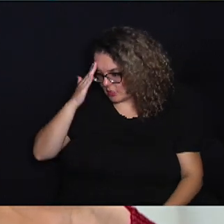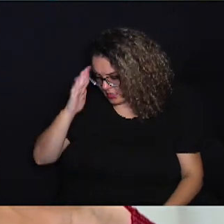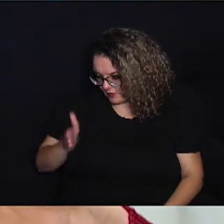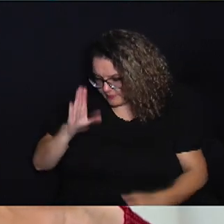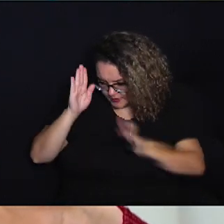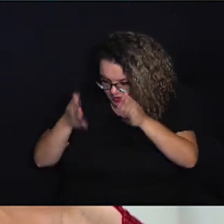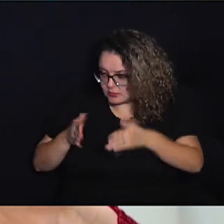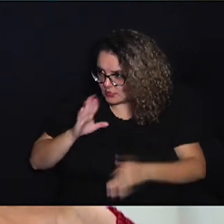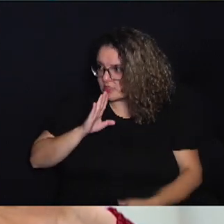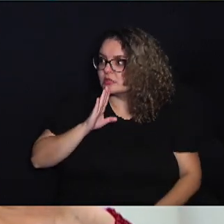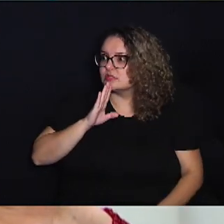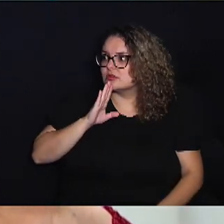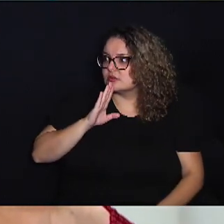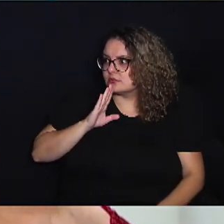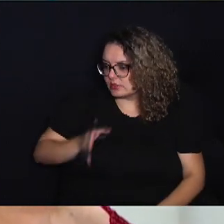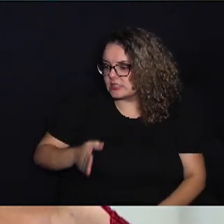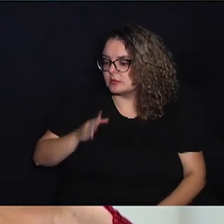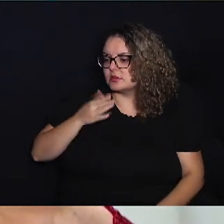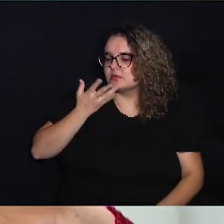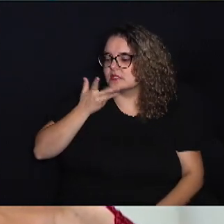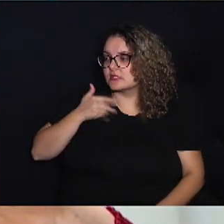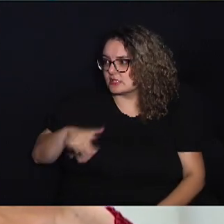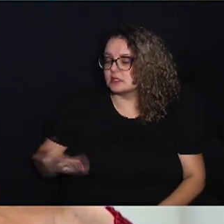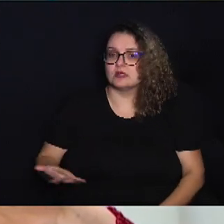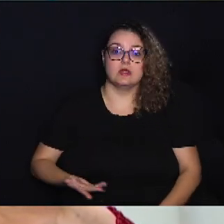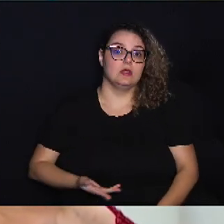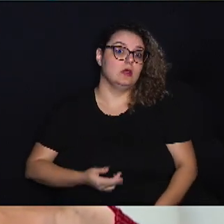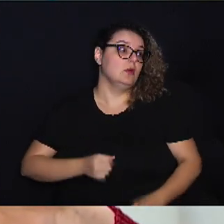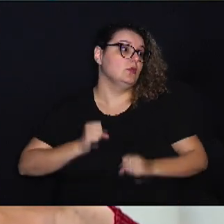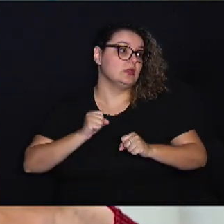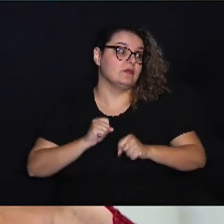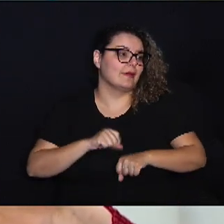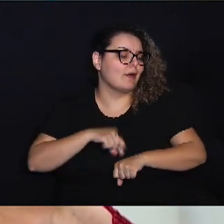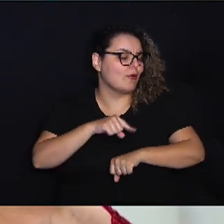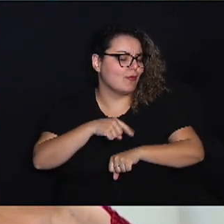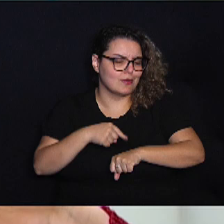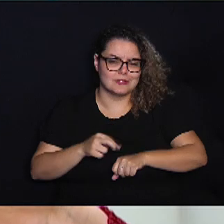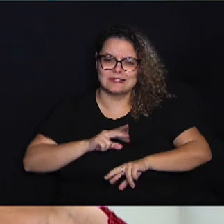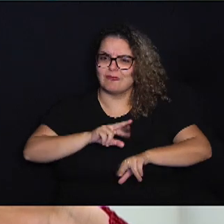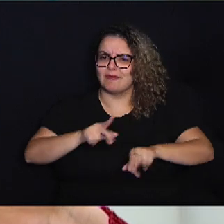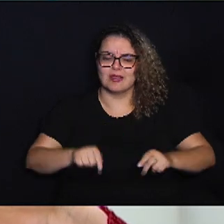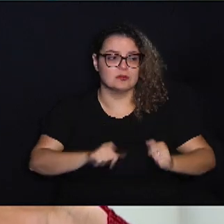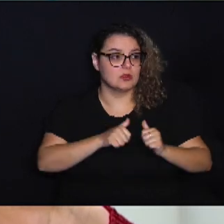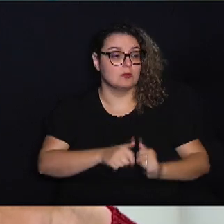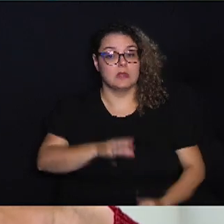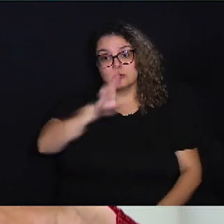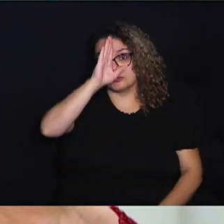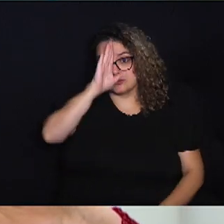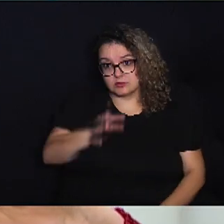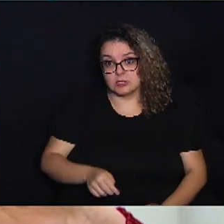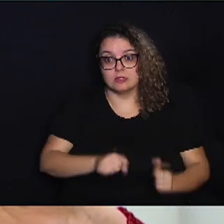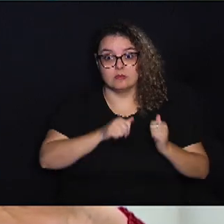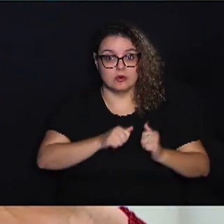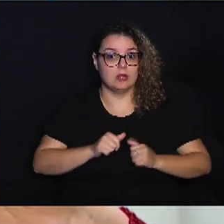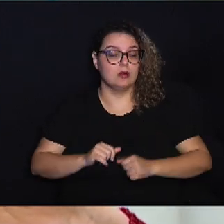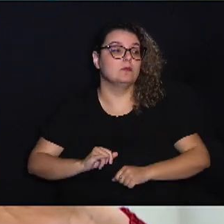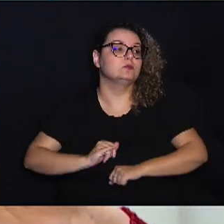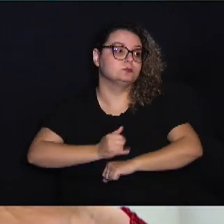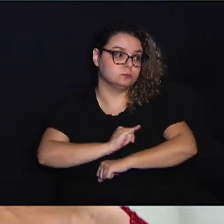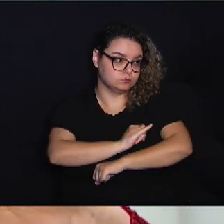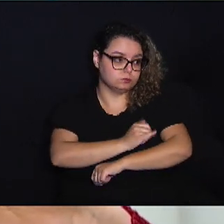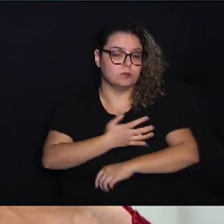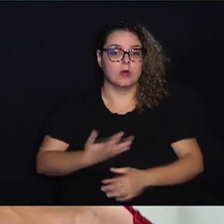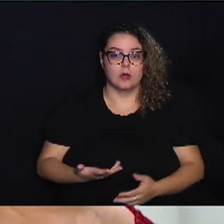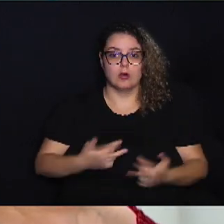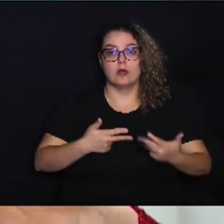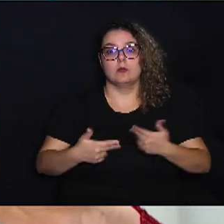né? Se eu ficasse aqui, poderia falar muitas horas sobre o aleitamento materno. Mas os maiores benefícios são o ganho de peso, óbvio, né? Como padrão